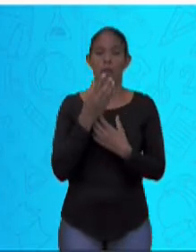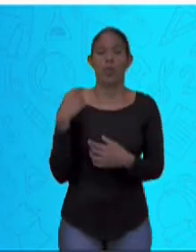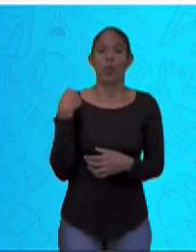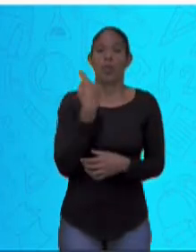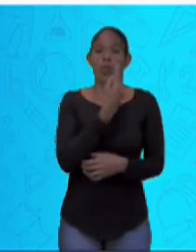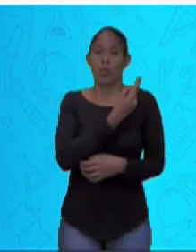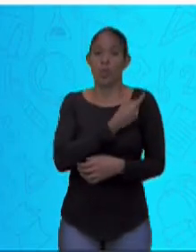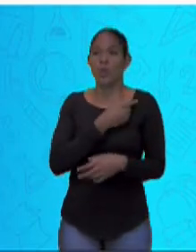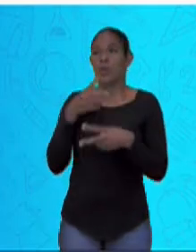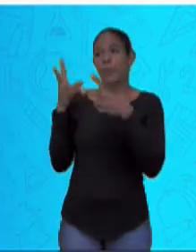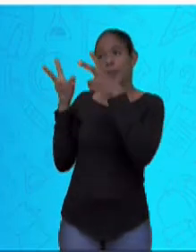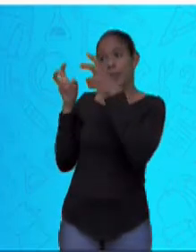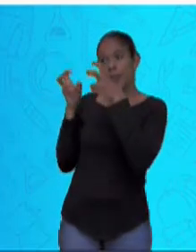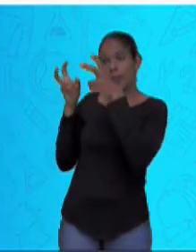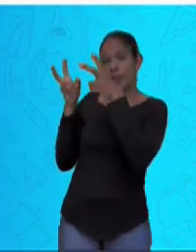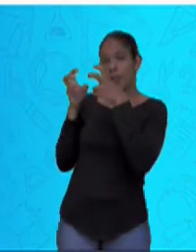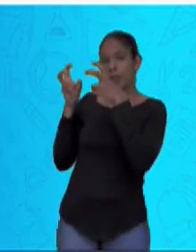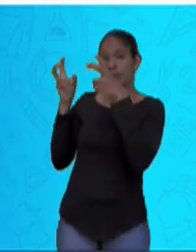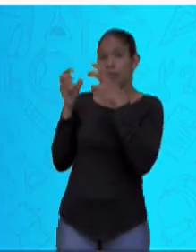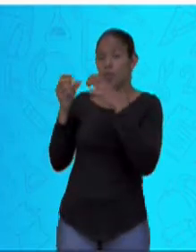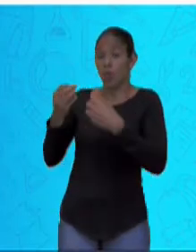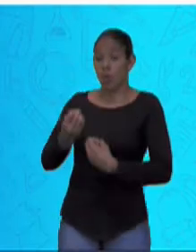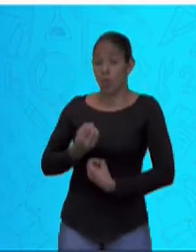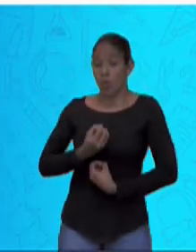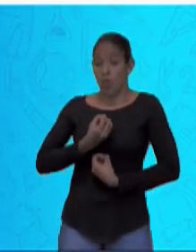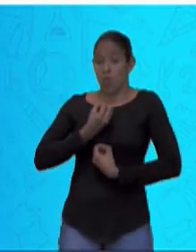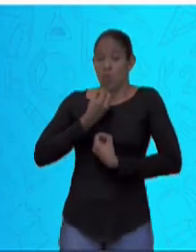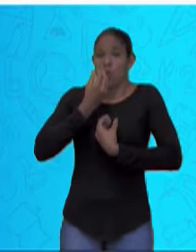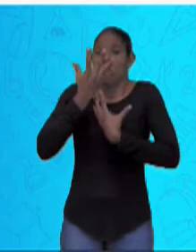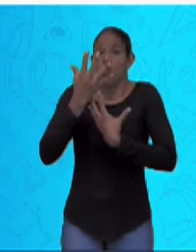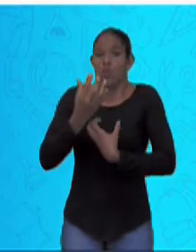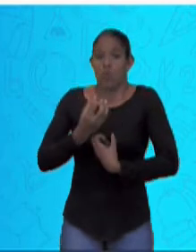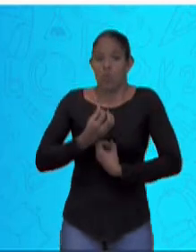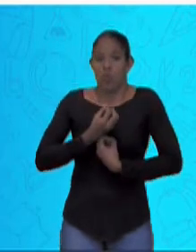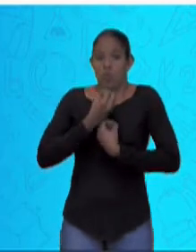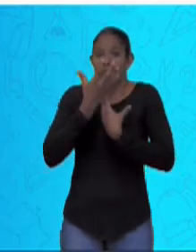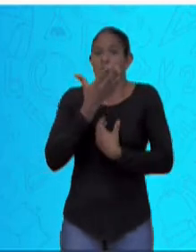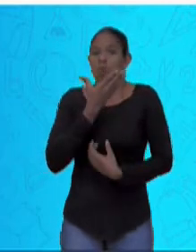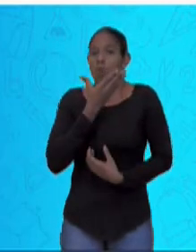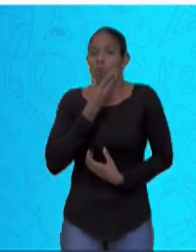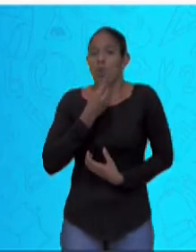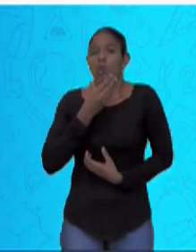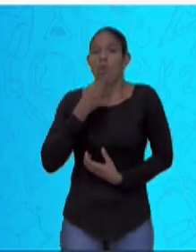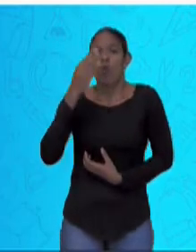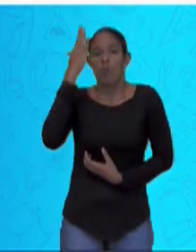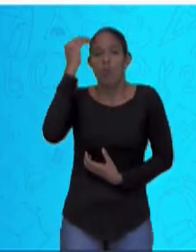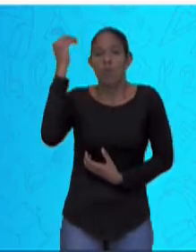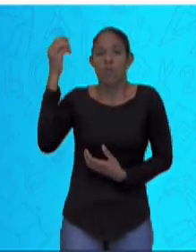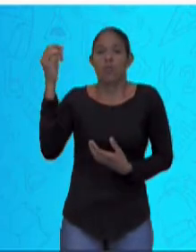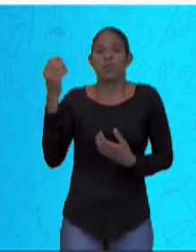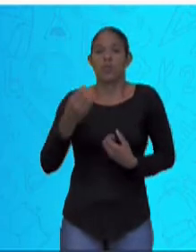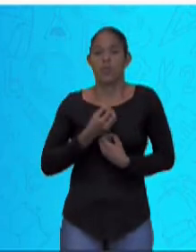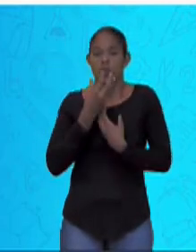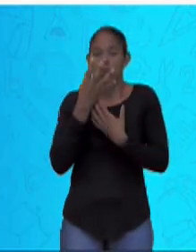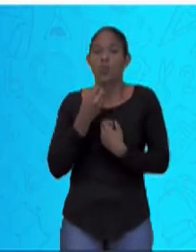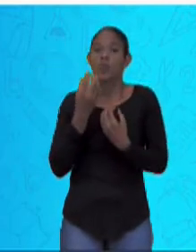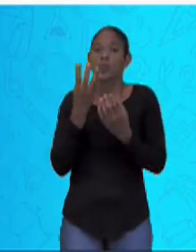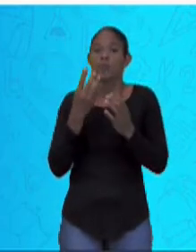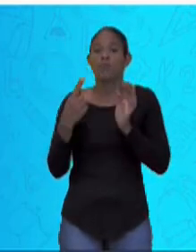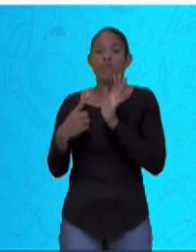possível observarmos a expressividade que o poeta nos convida a refletir e